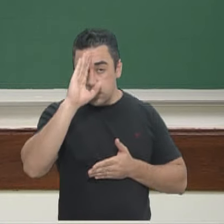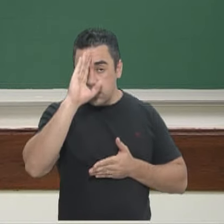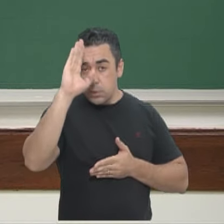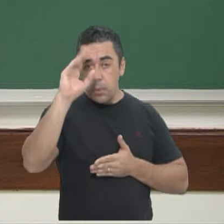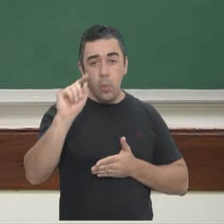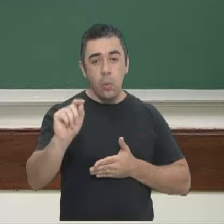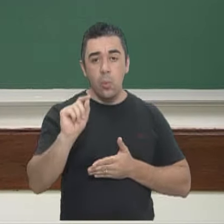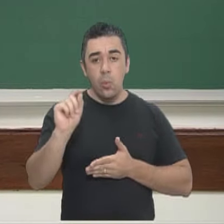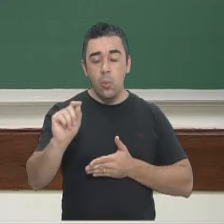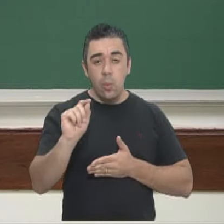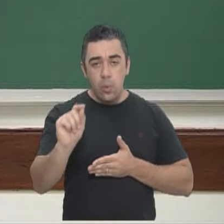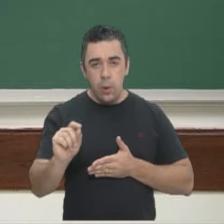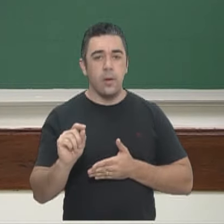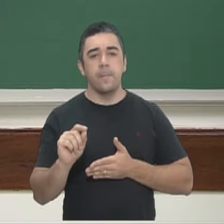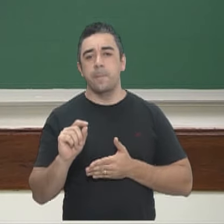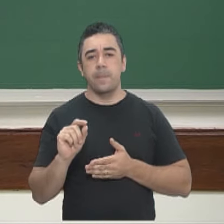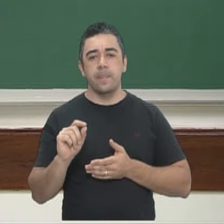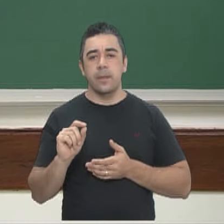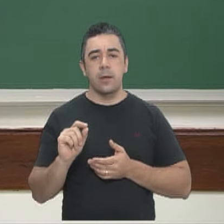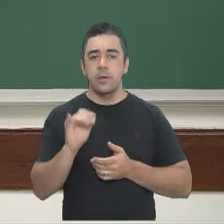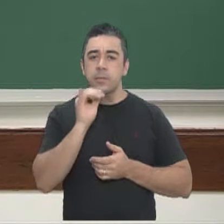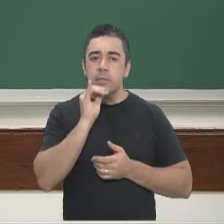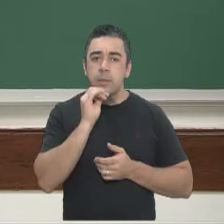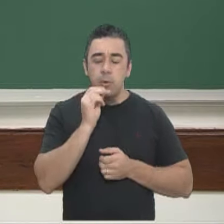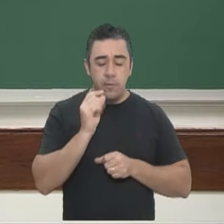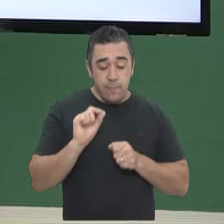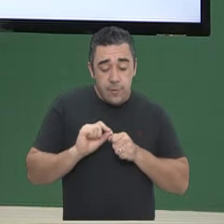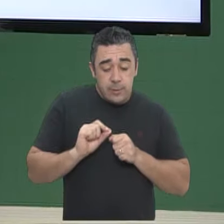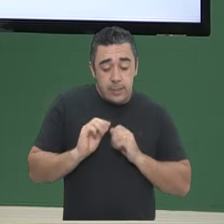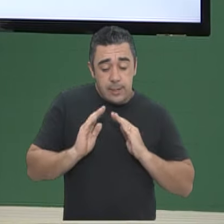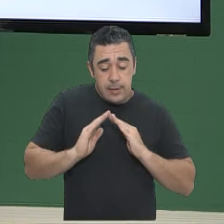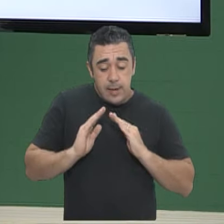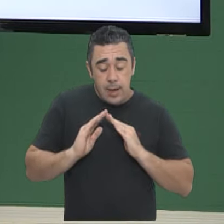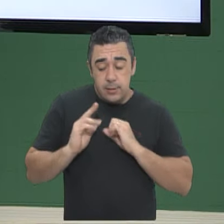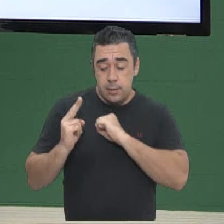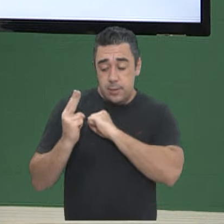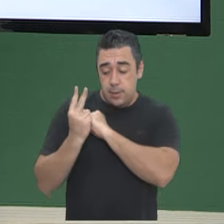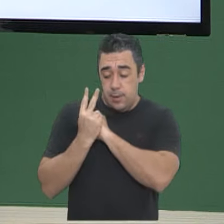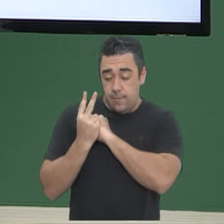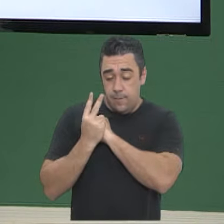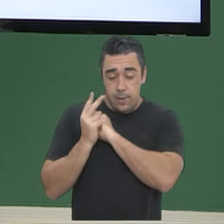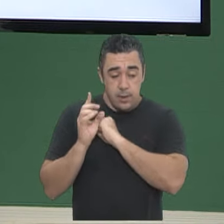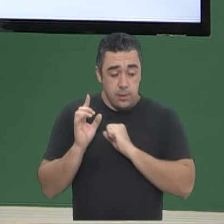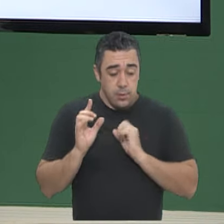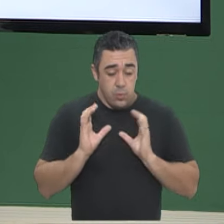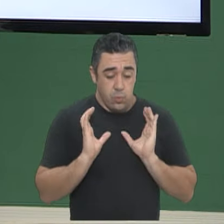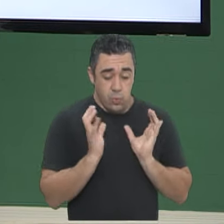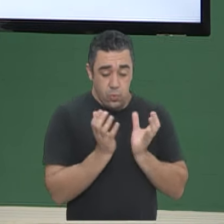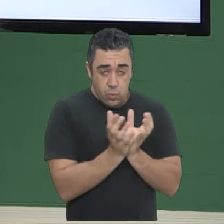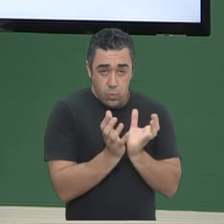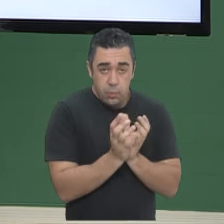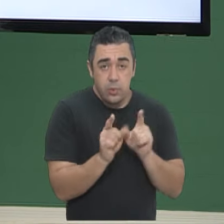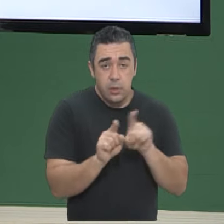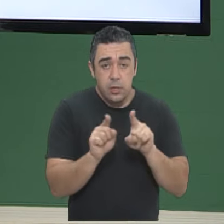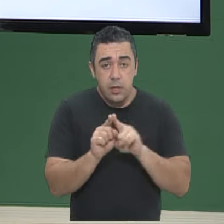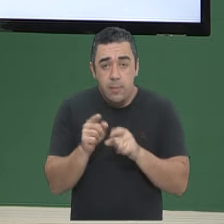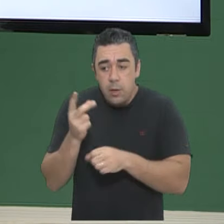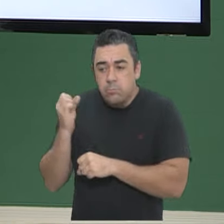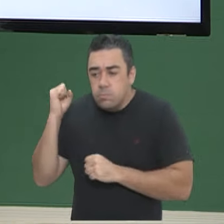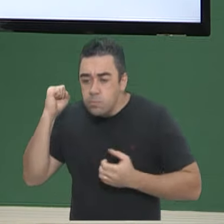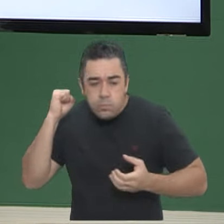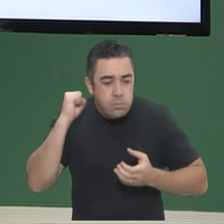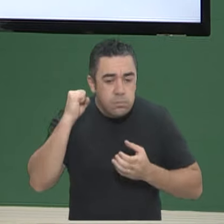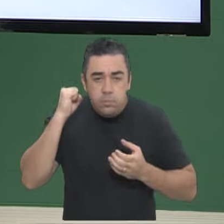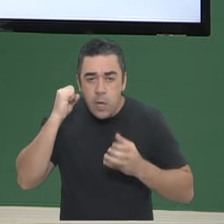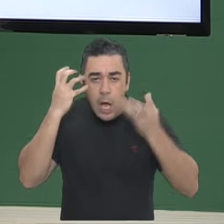principalmente com a produção, a caça e a defesa do ser humano. Tá? Então, no início,